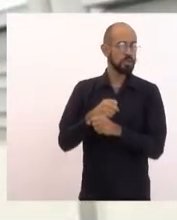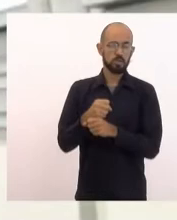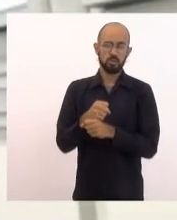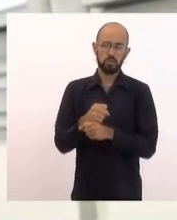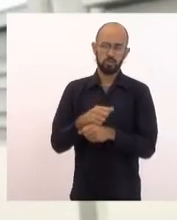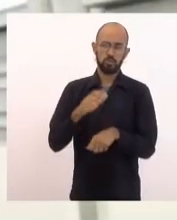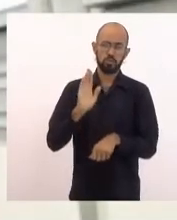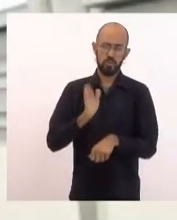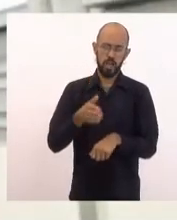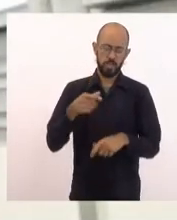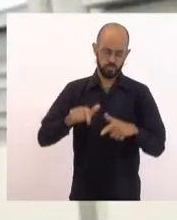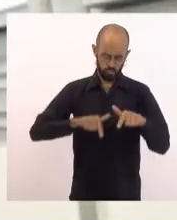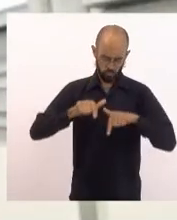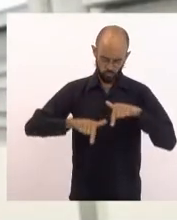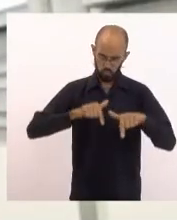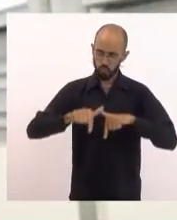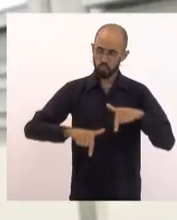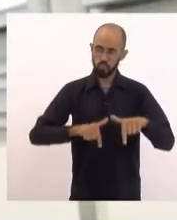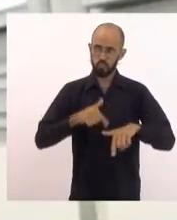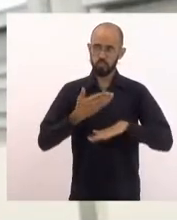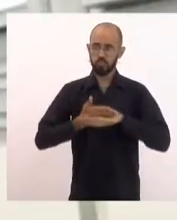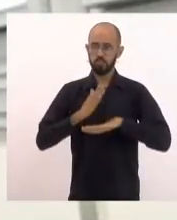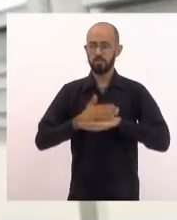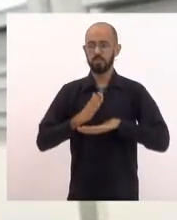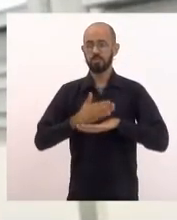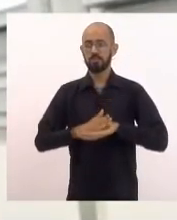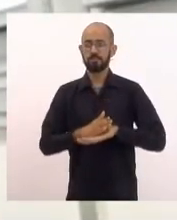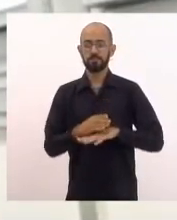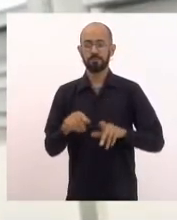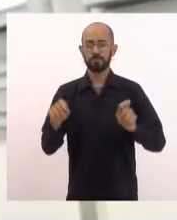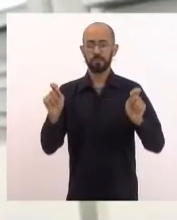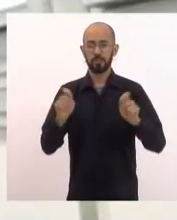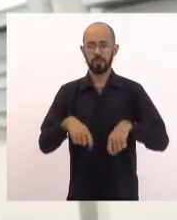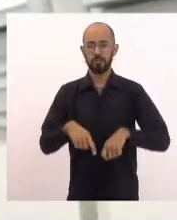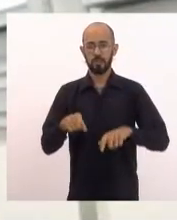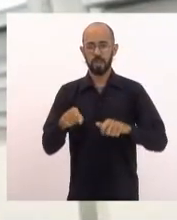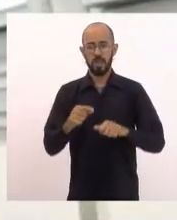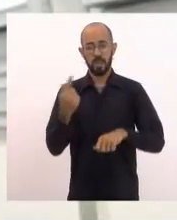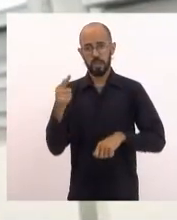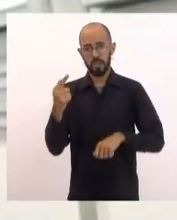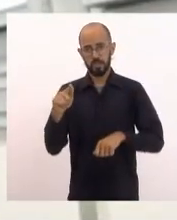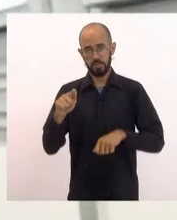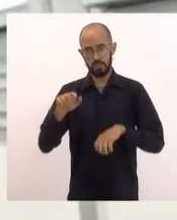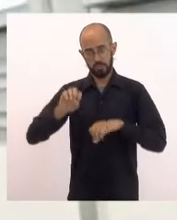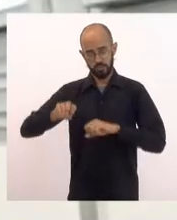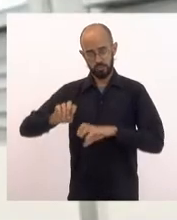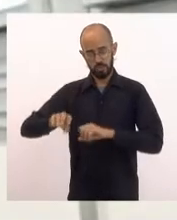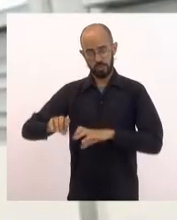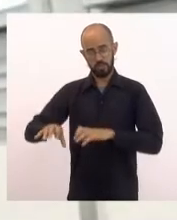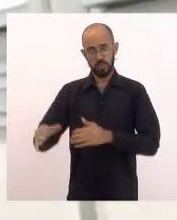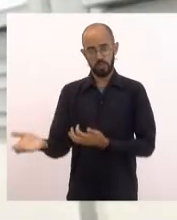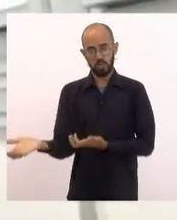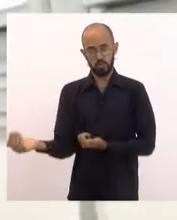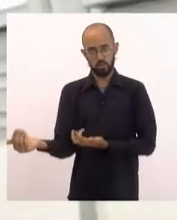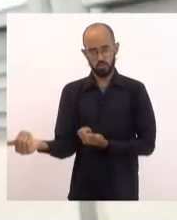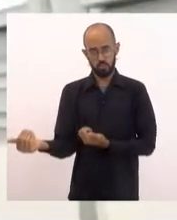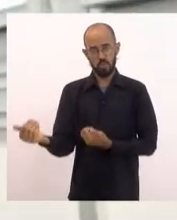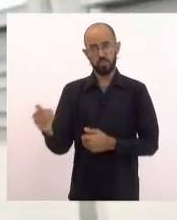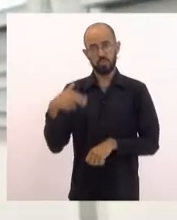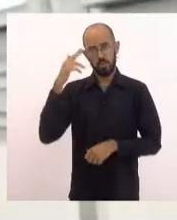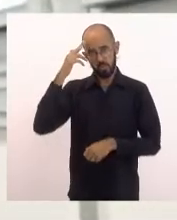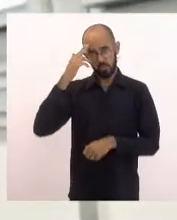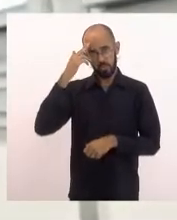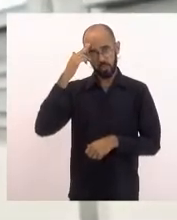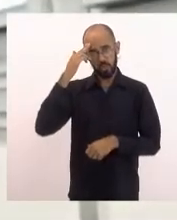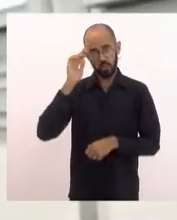anos, justamente trazendo, né, a garantia da educação popular para os nossos jovens, a garantia do direito ao sonho de uma